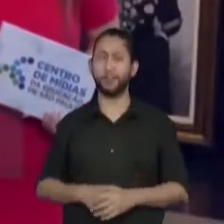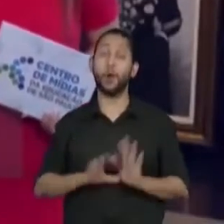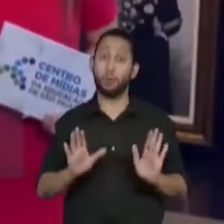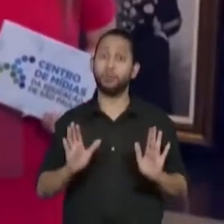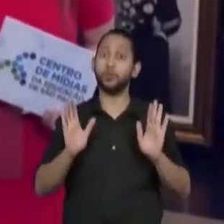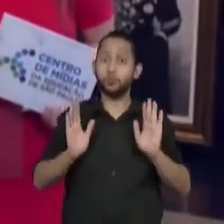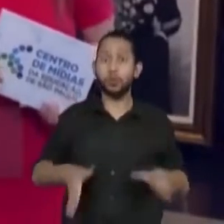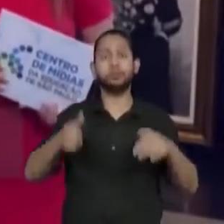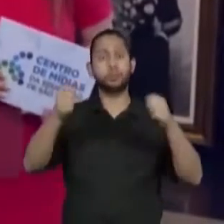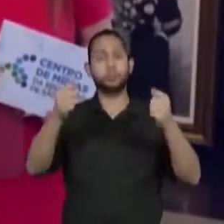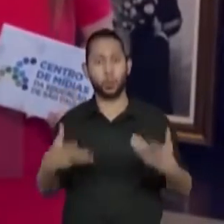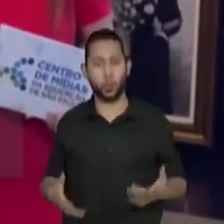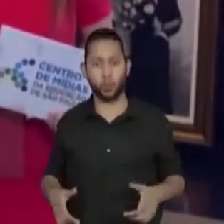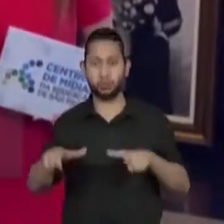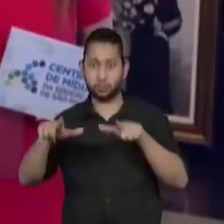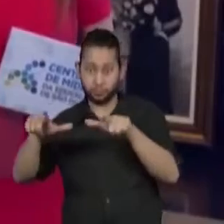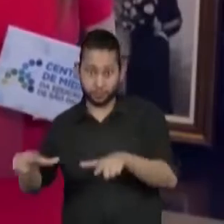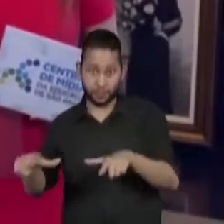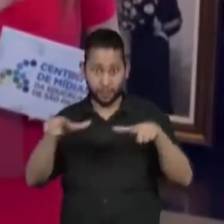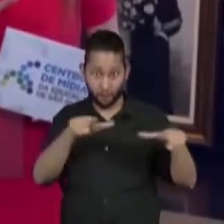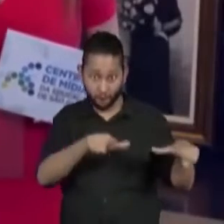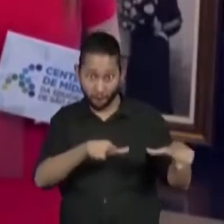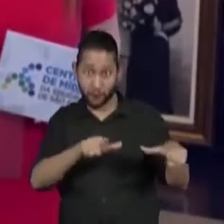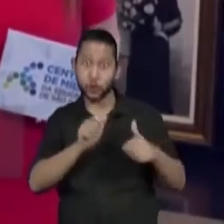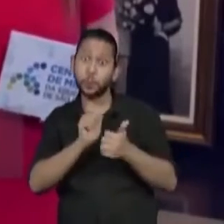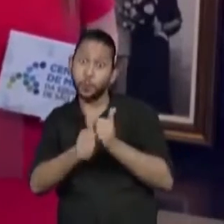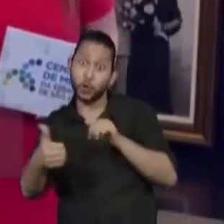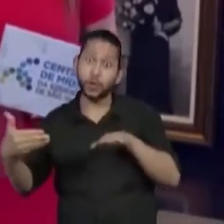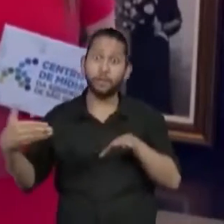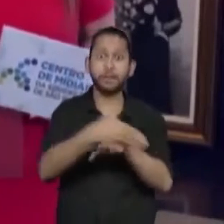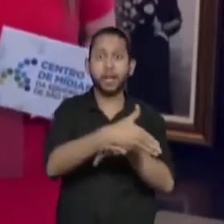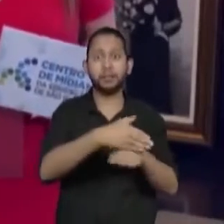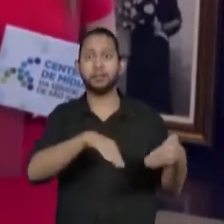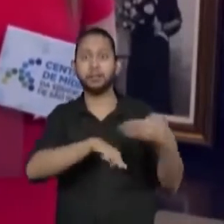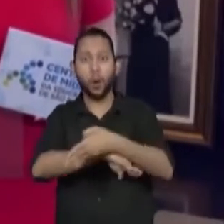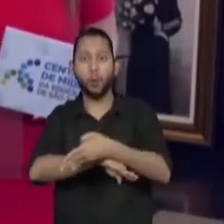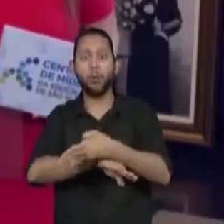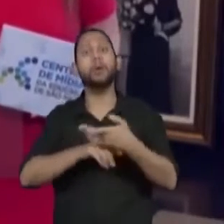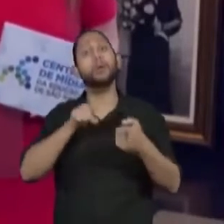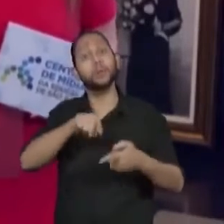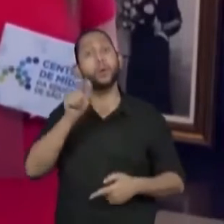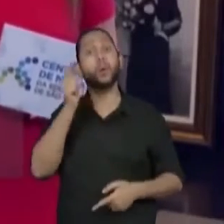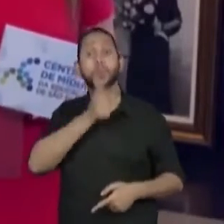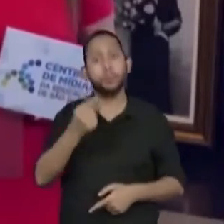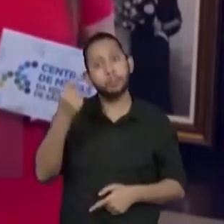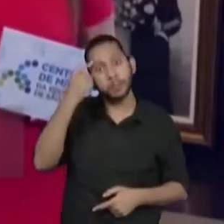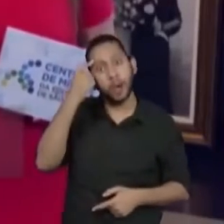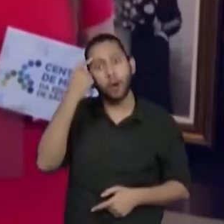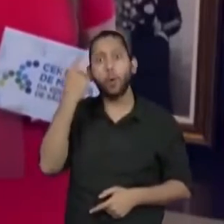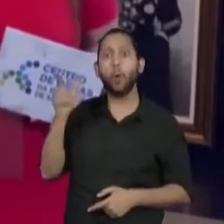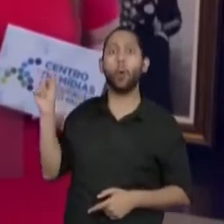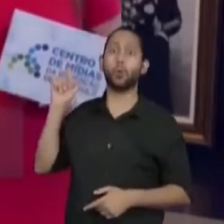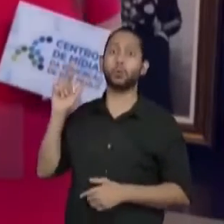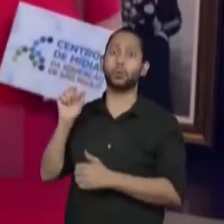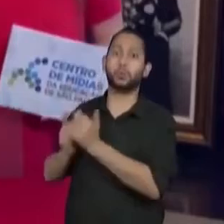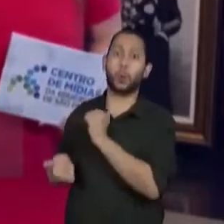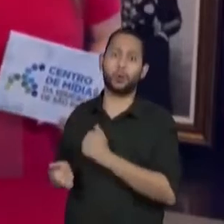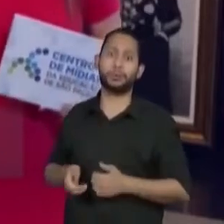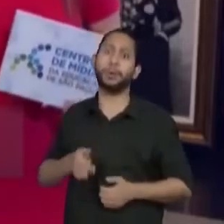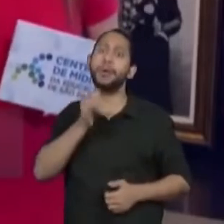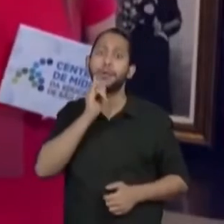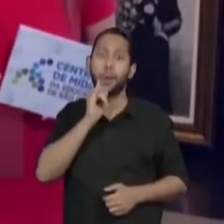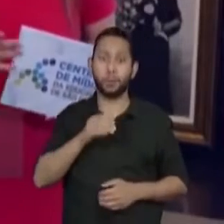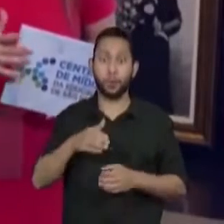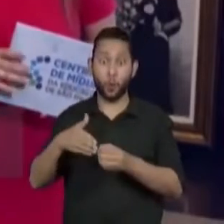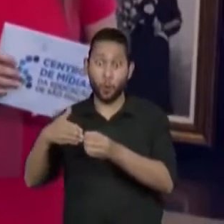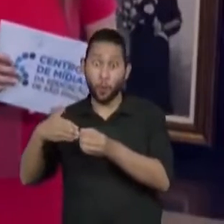definição do esporte de invasão. E aí, com a definição, vocês também conseguem associar os outros esportes que estão dentro dessa categoria. O futebol,